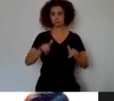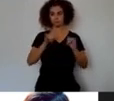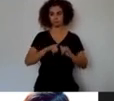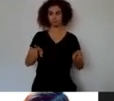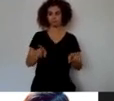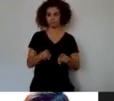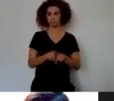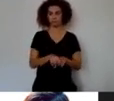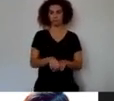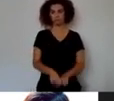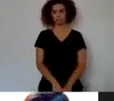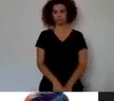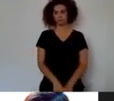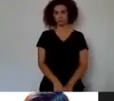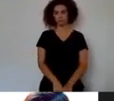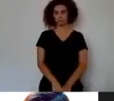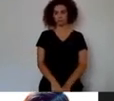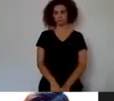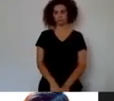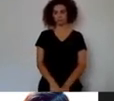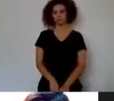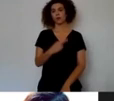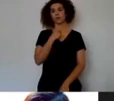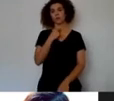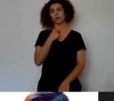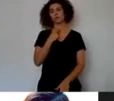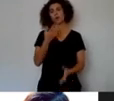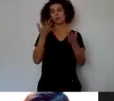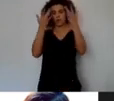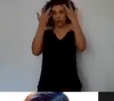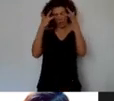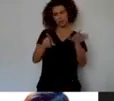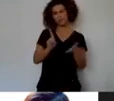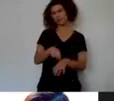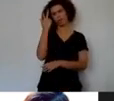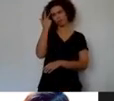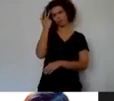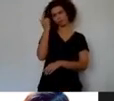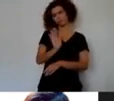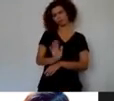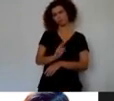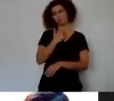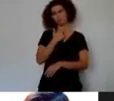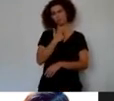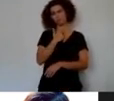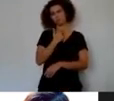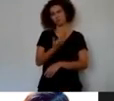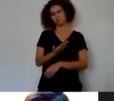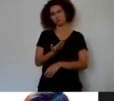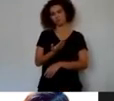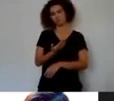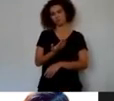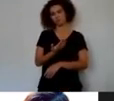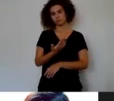cobrança. Desnaturalizar primeiramente o nosso olhar, olhar a Lívia que está faltando, e perguntar, às vezes, né, por que não tem pessoas negras?